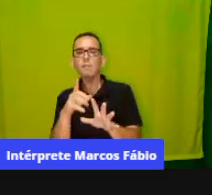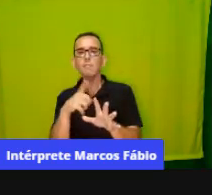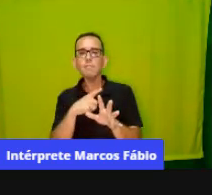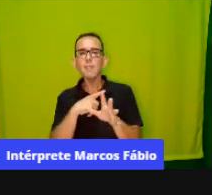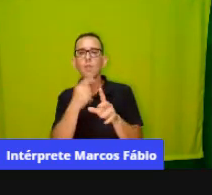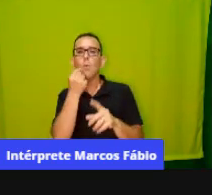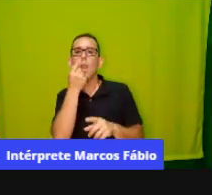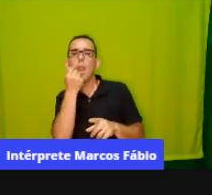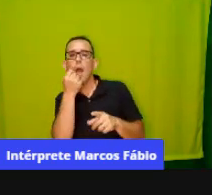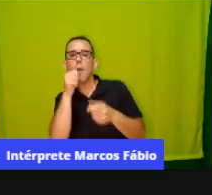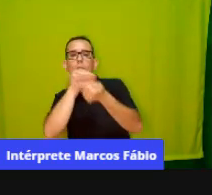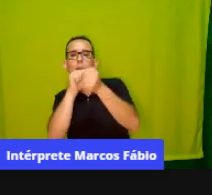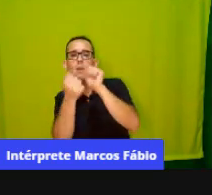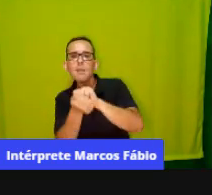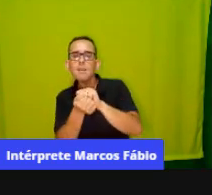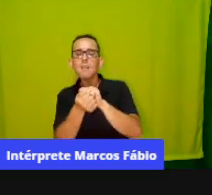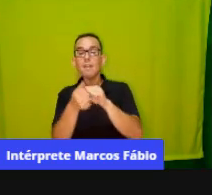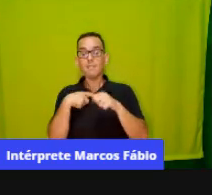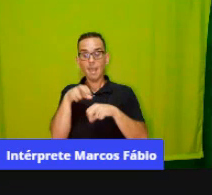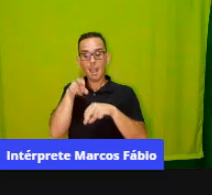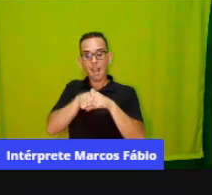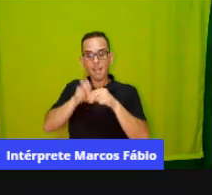adaptado, né? A cadeira de roda,